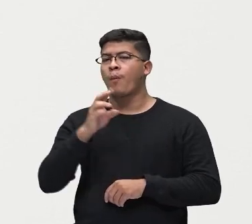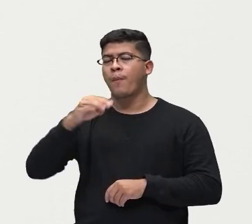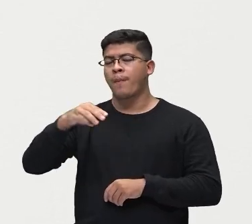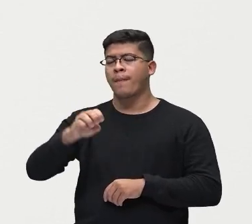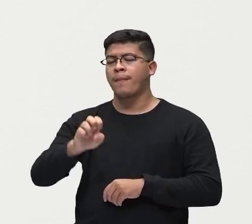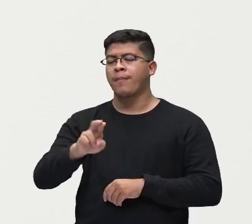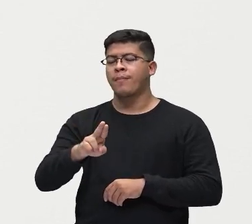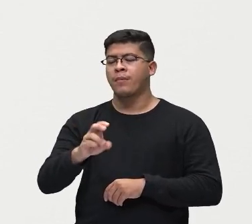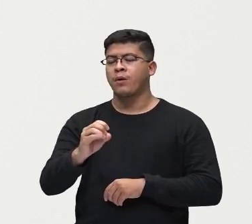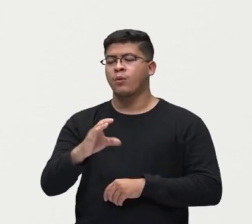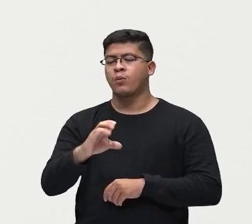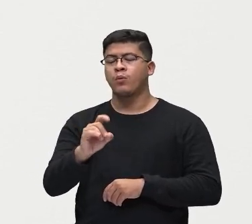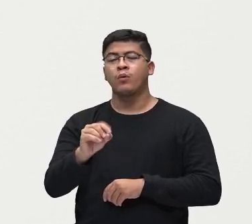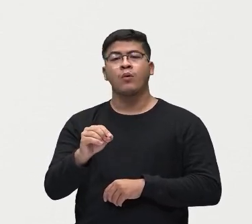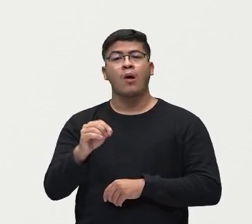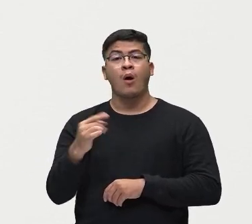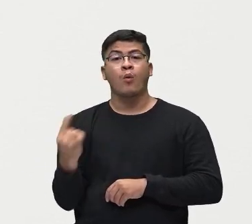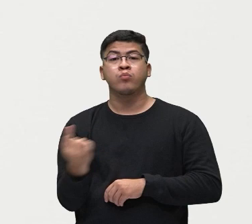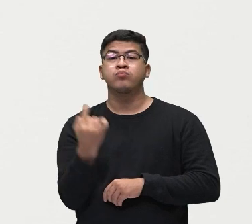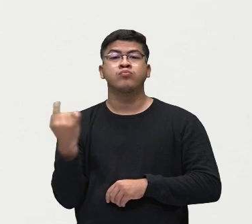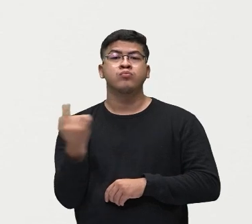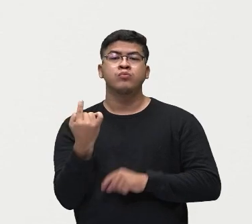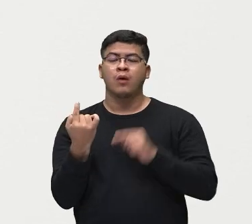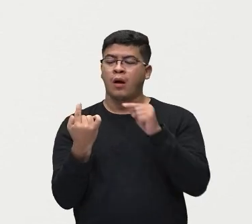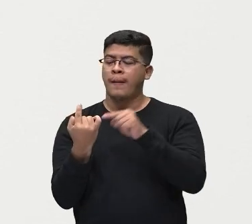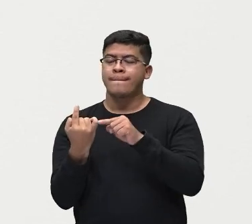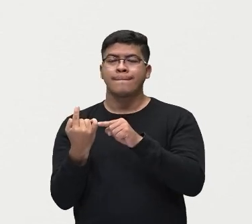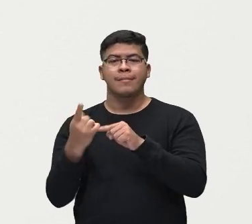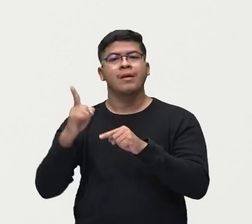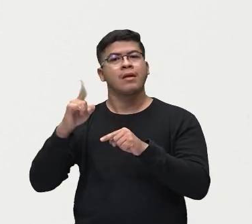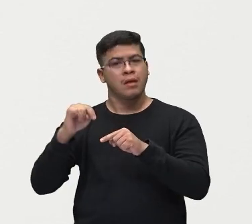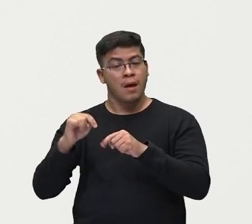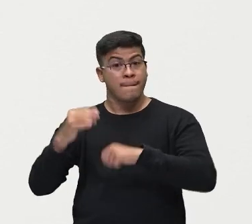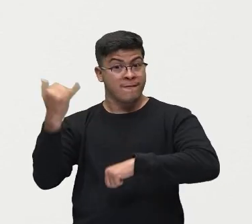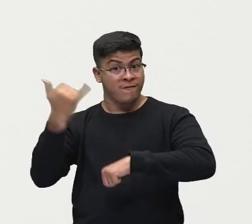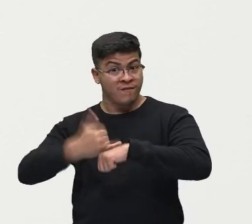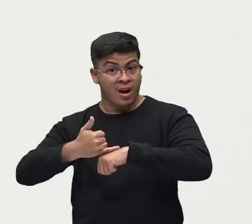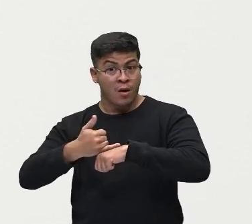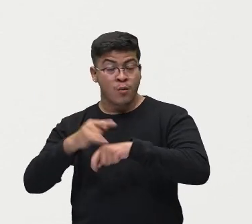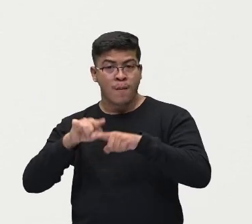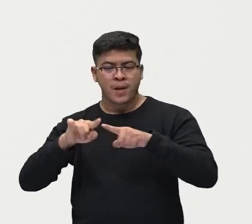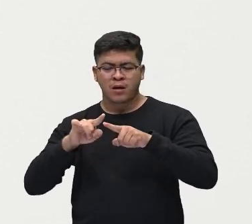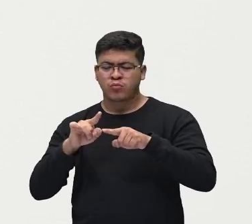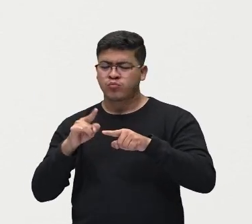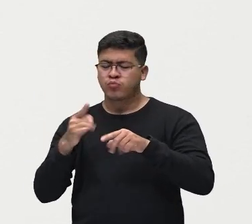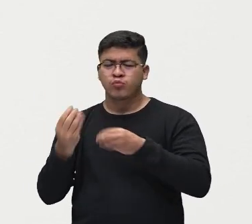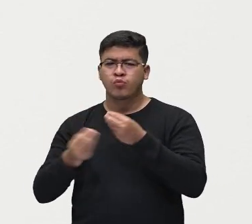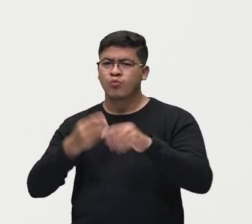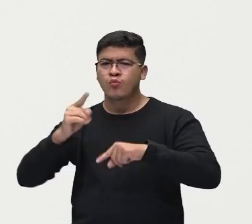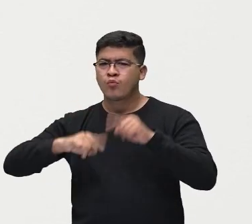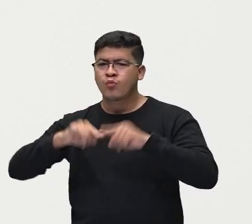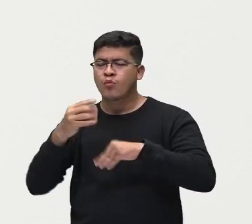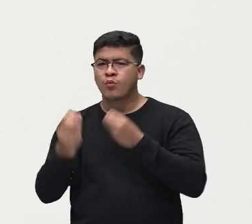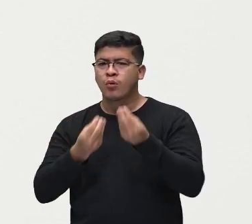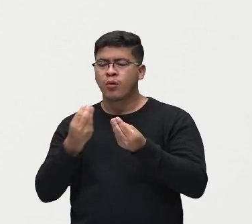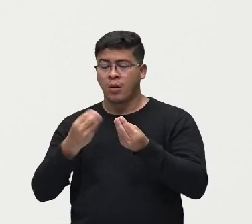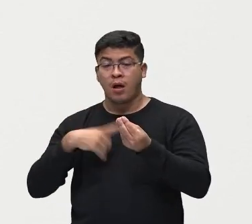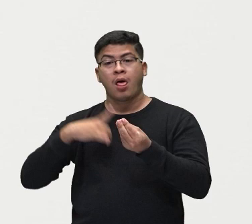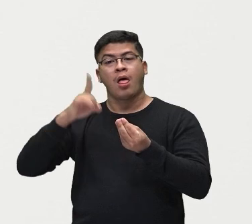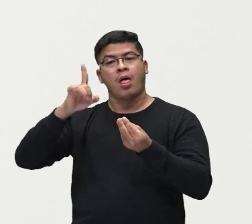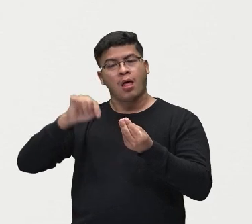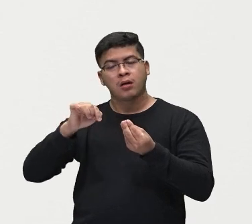é utilizado aí nos termômetros. Por quê? Porque ele se expande. Então,